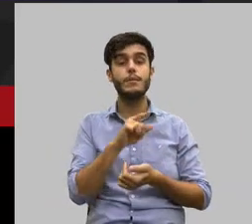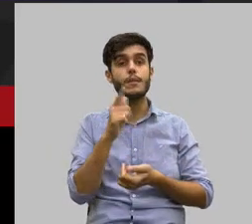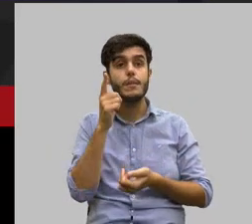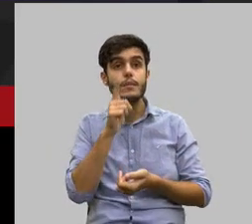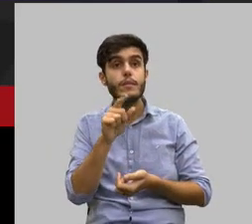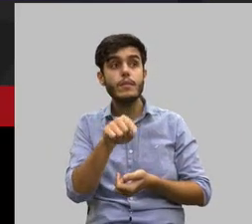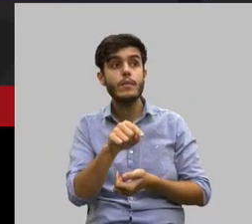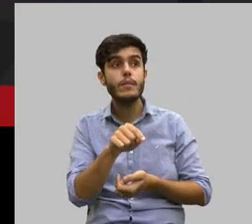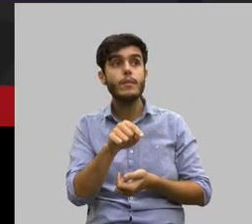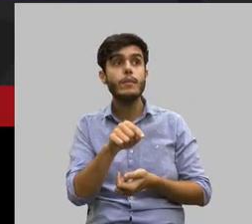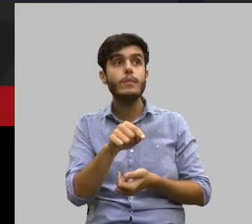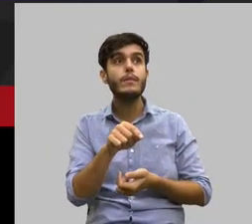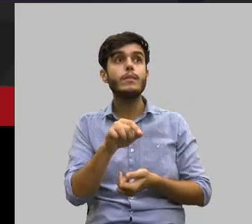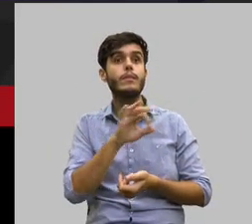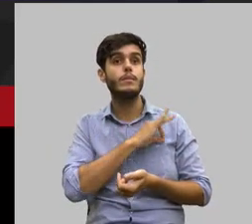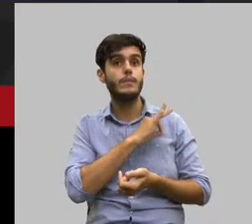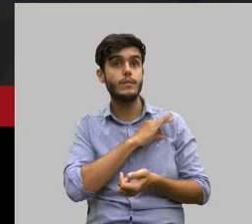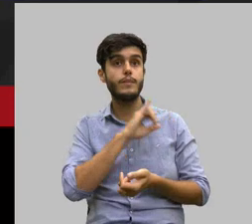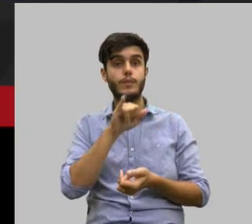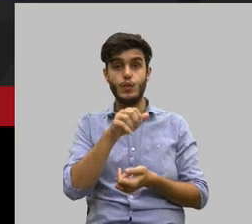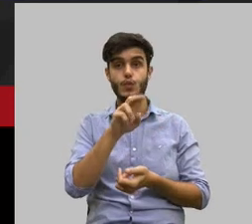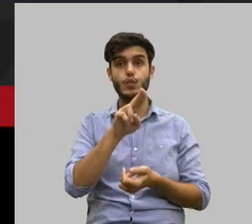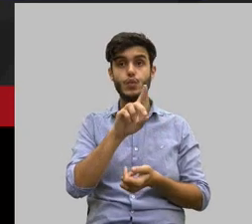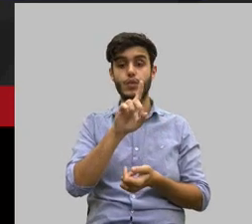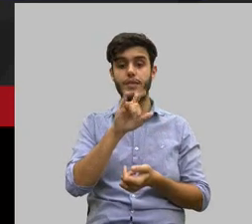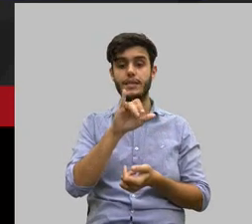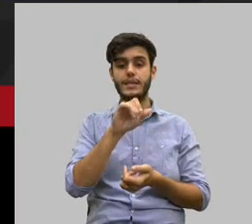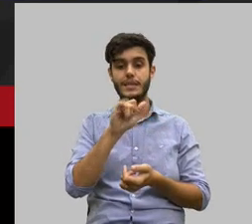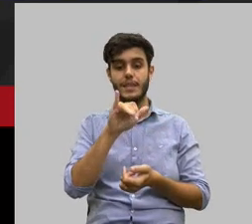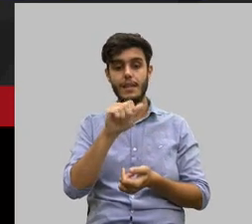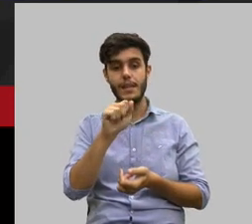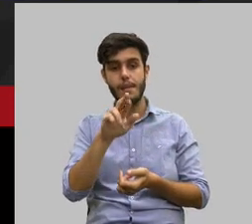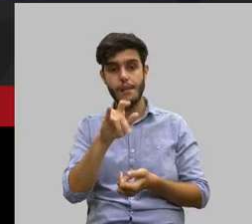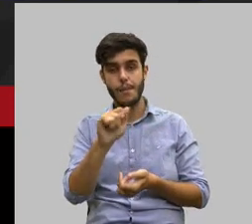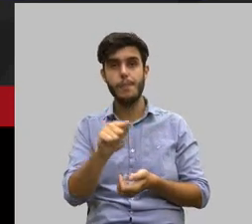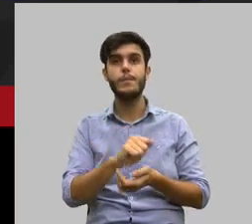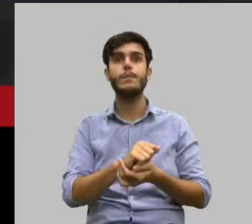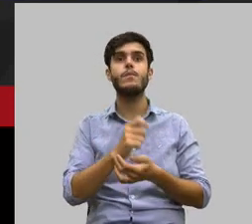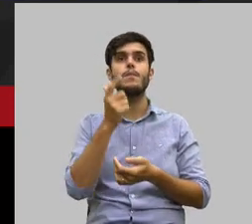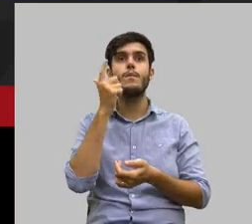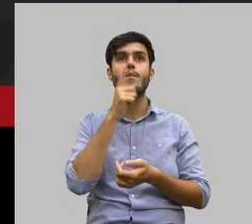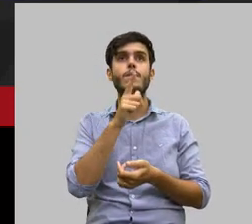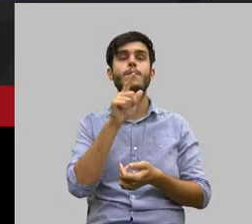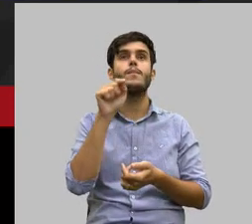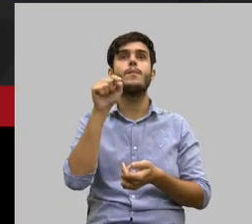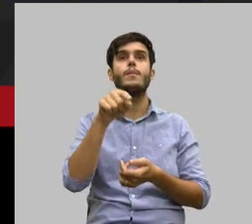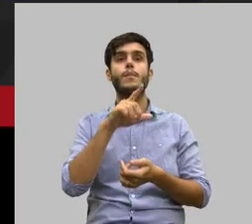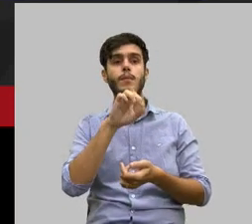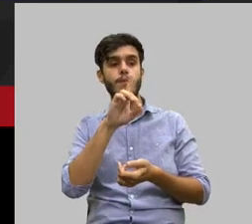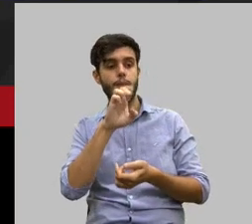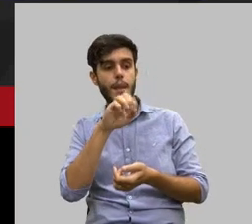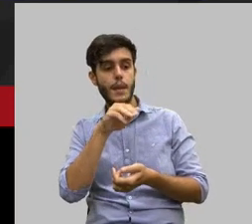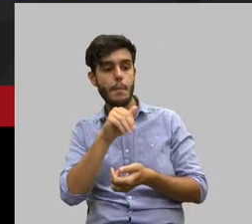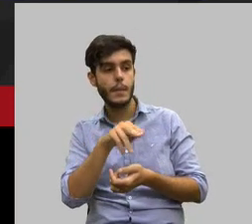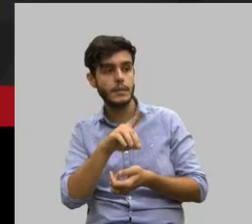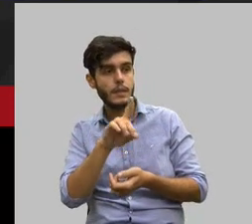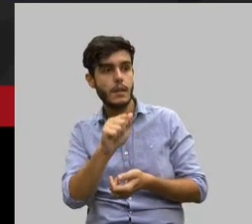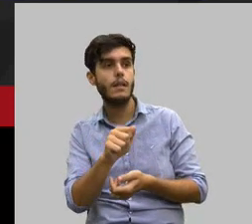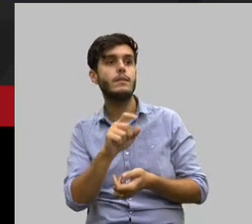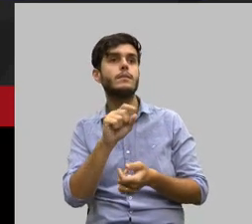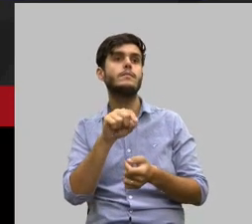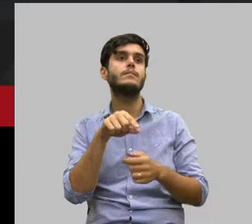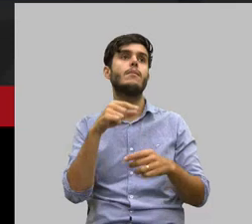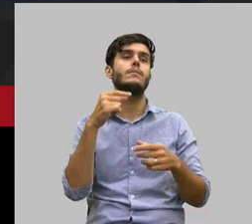enquanto polícia judiciária adot temos as providências cabíveis né recepcionamos as demandas relativas à